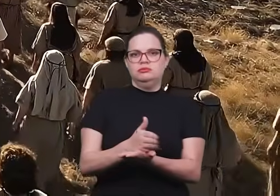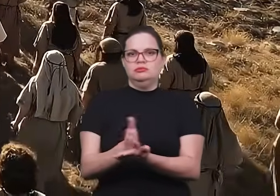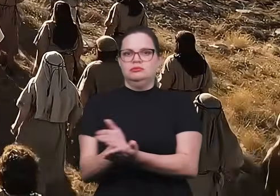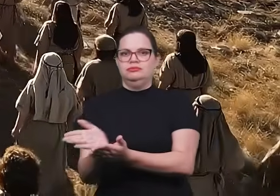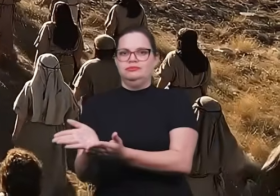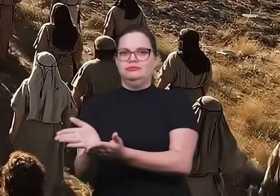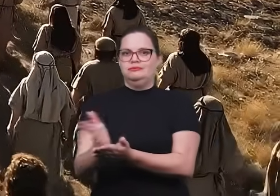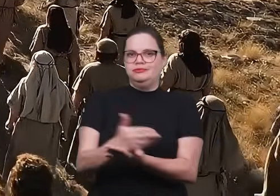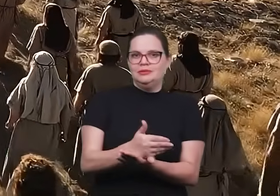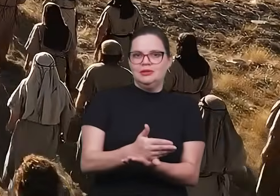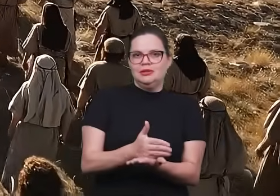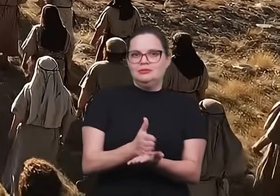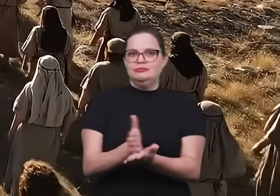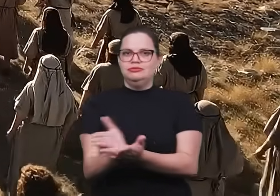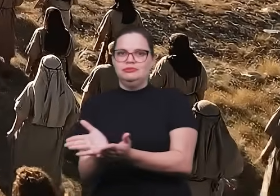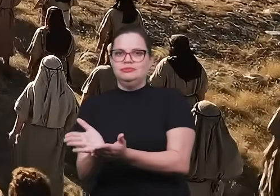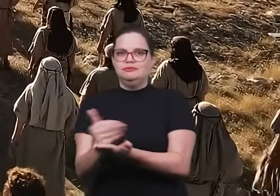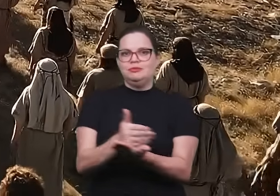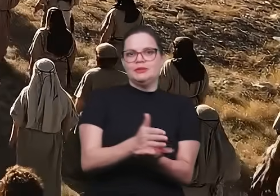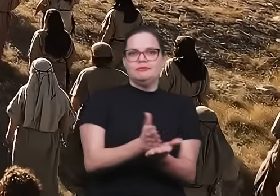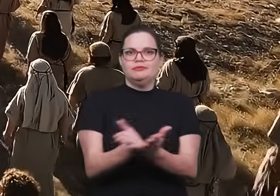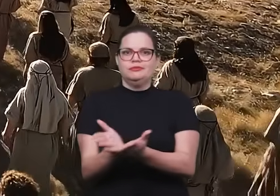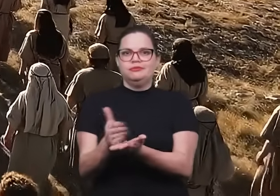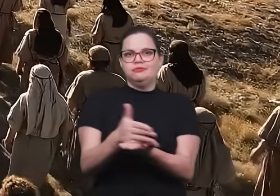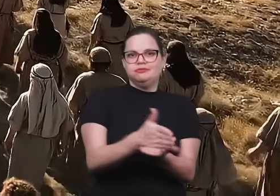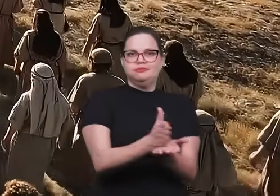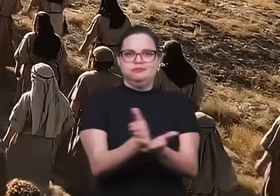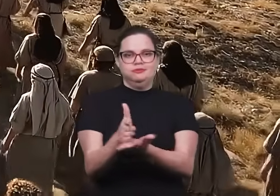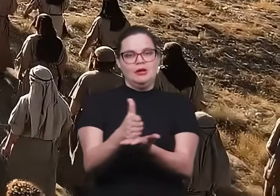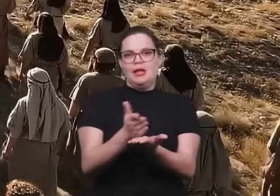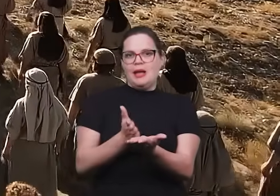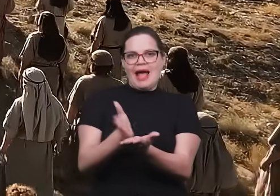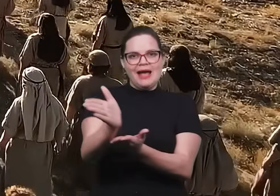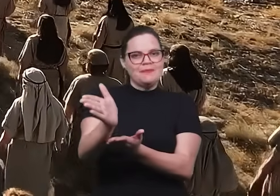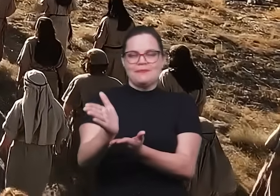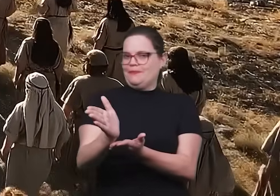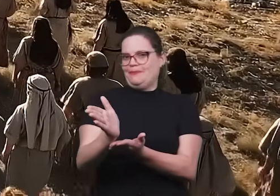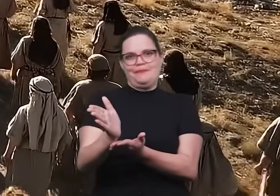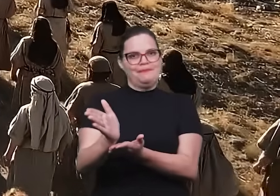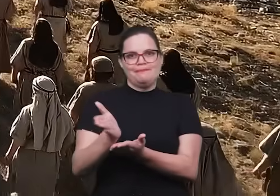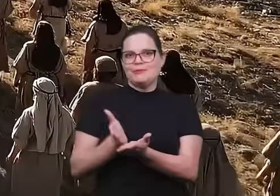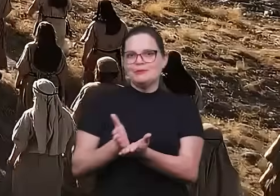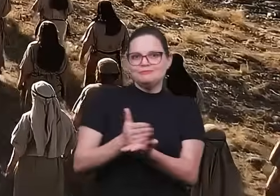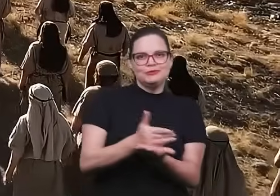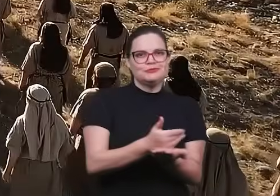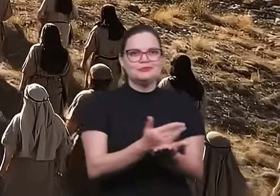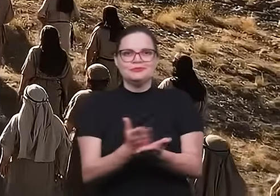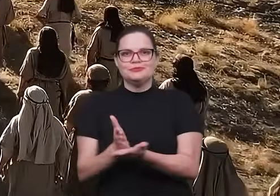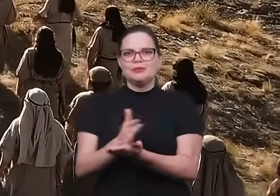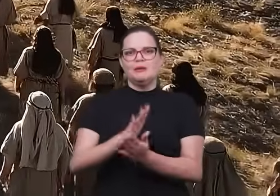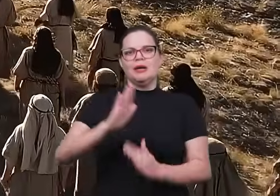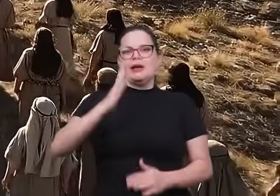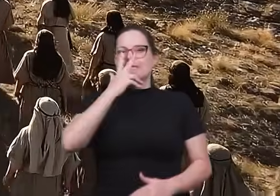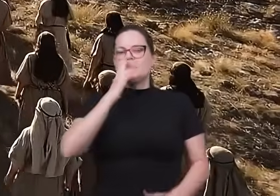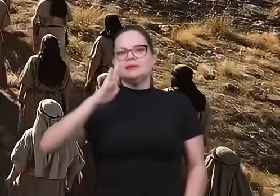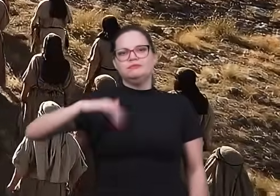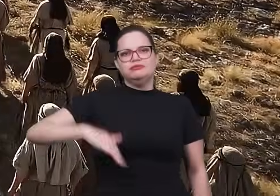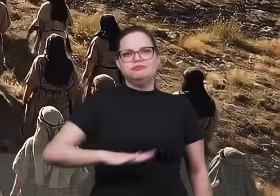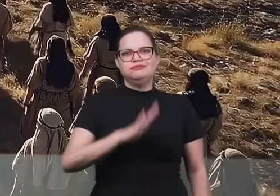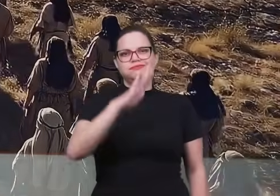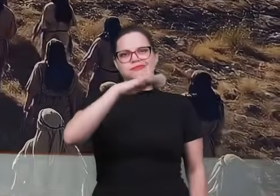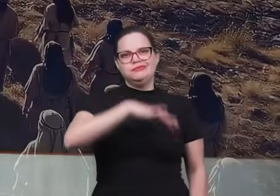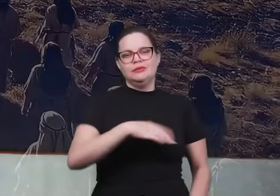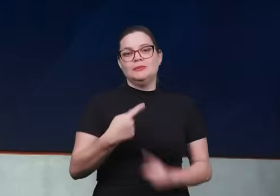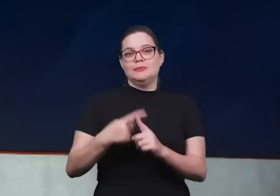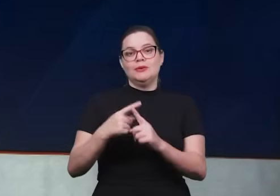espiritual. A inconstância consiste em uma vida em que se alternam períodos de